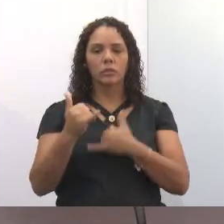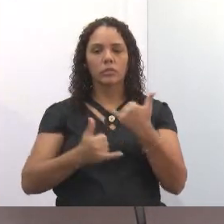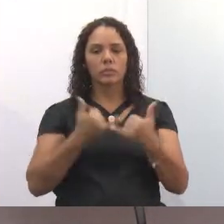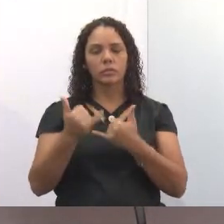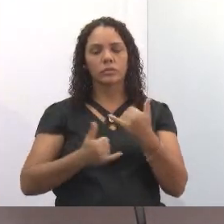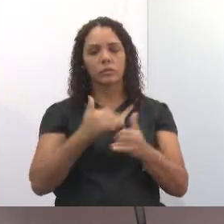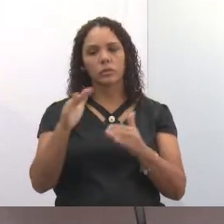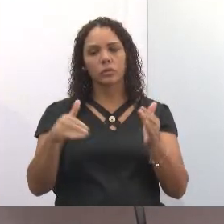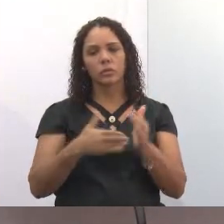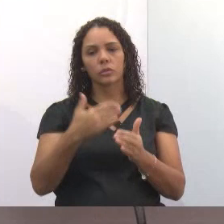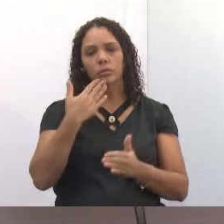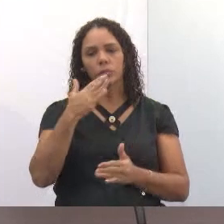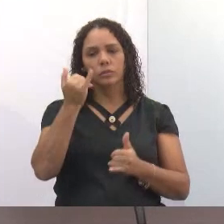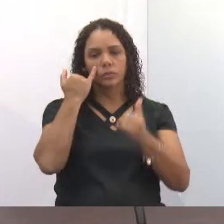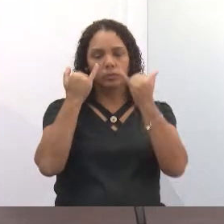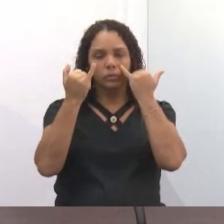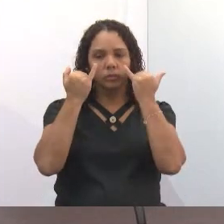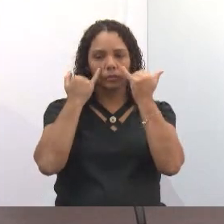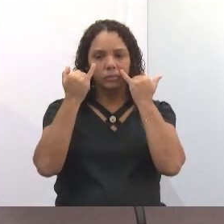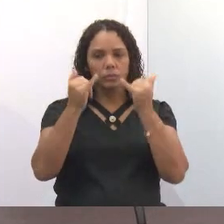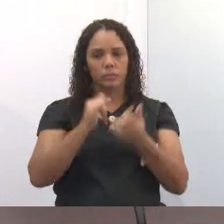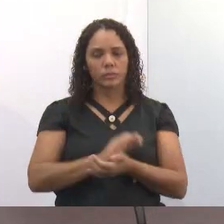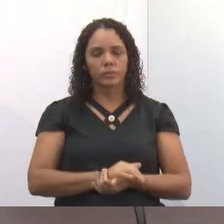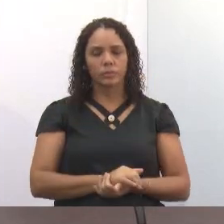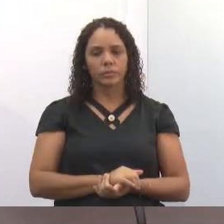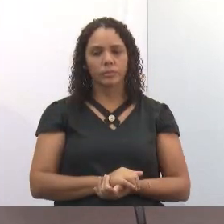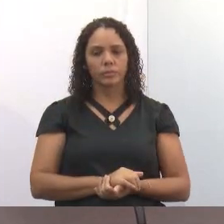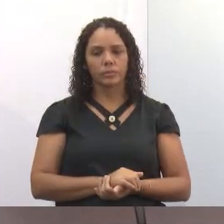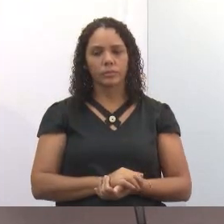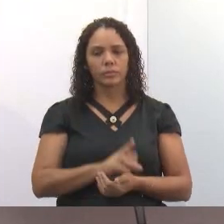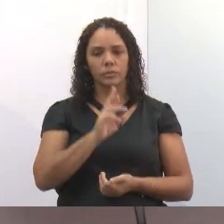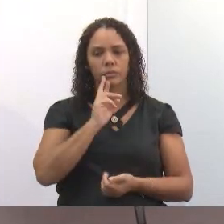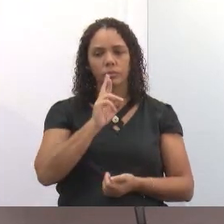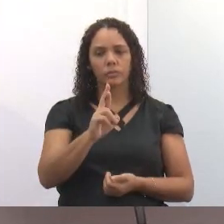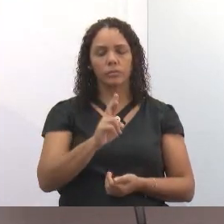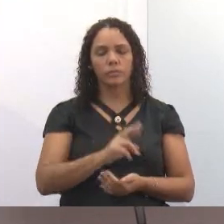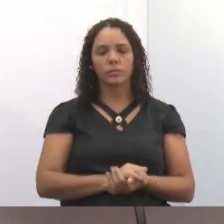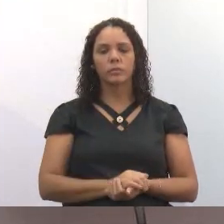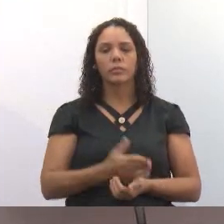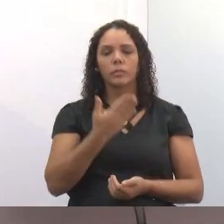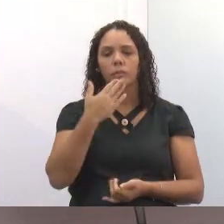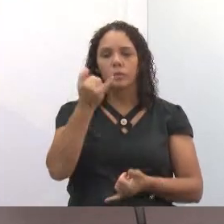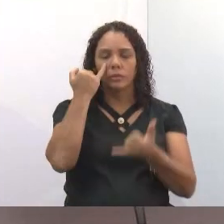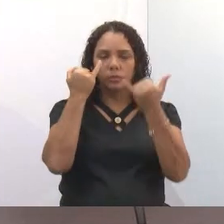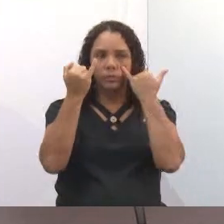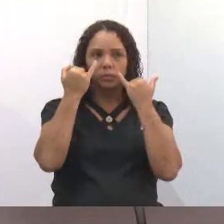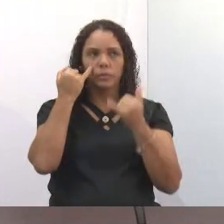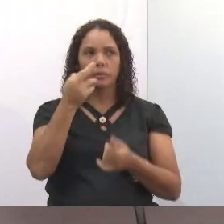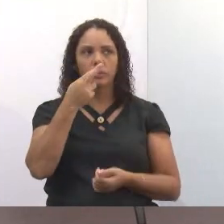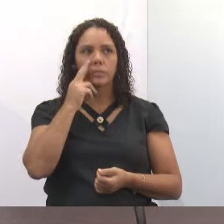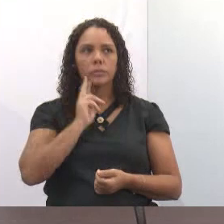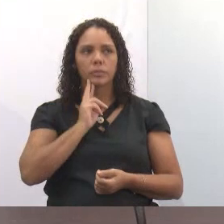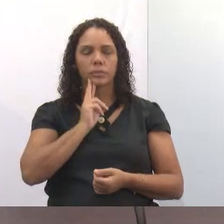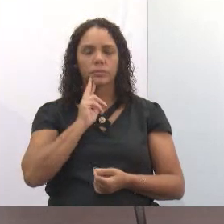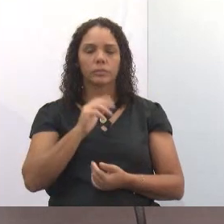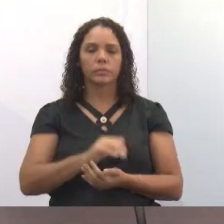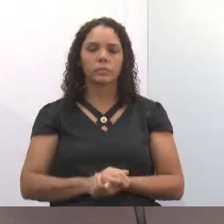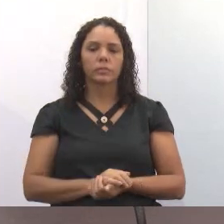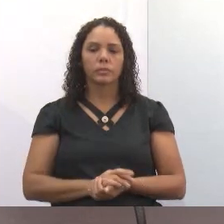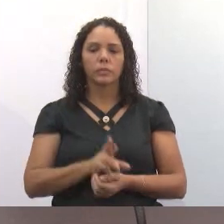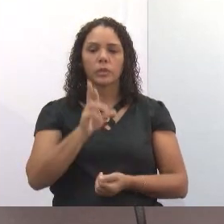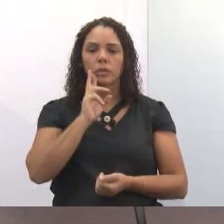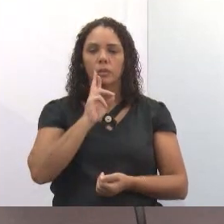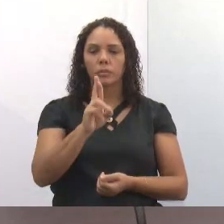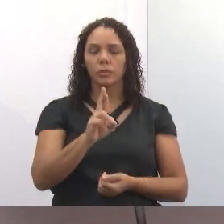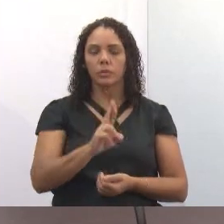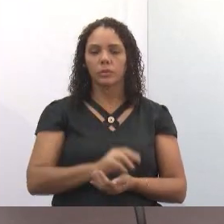Último pedido, resposta ao pedido de informações. Resposta de pedido de informações ao vereador Rogério Timóteo,